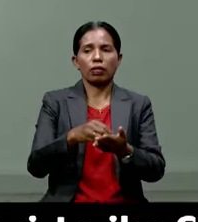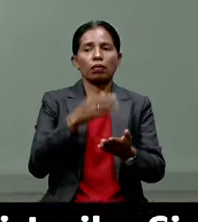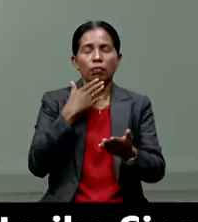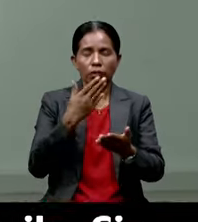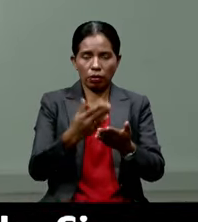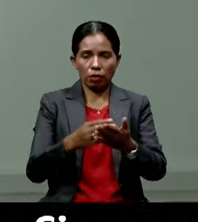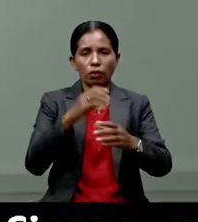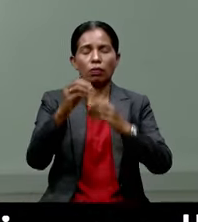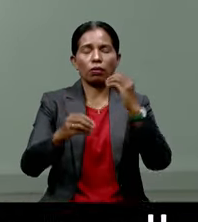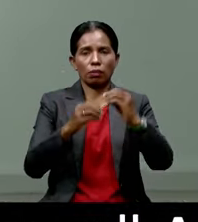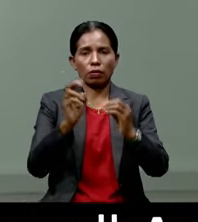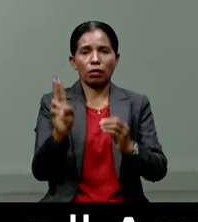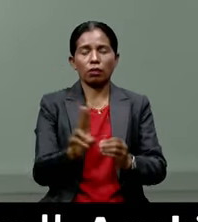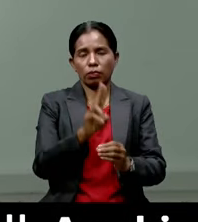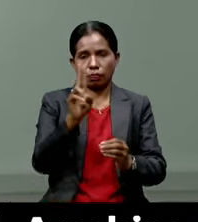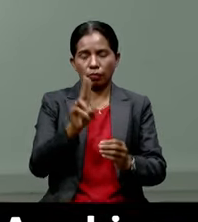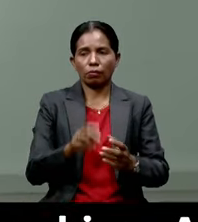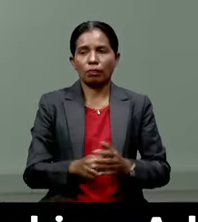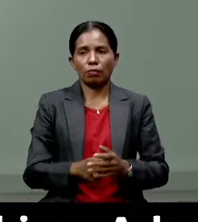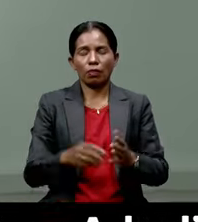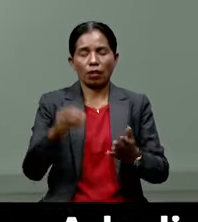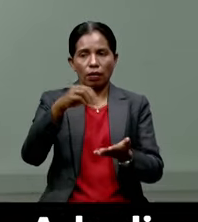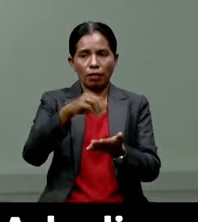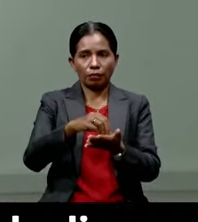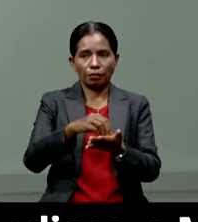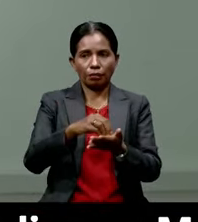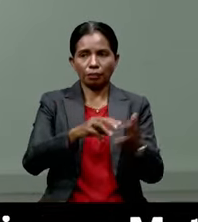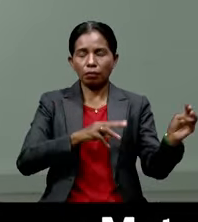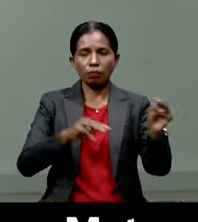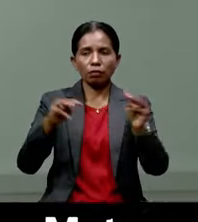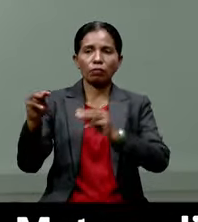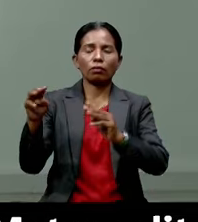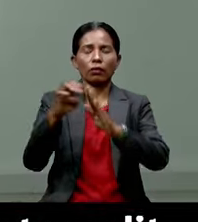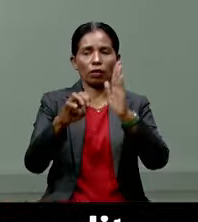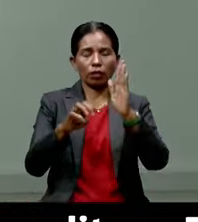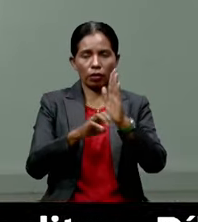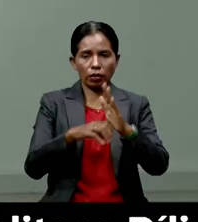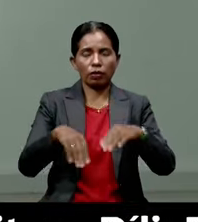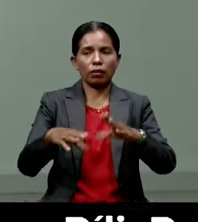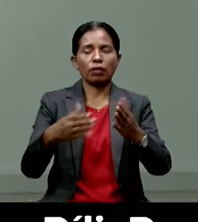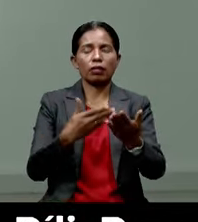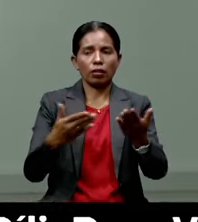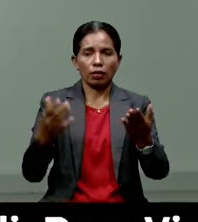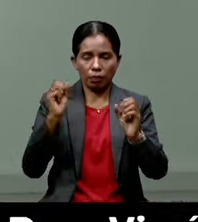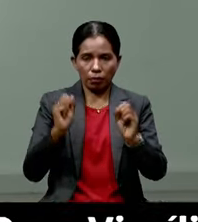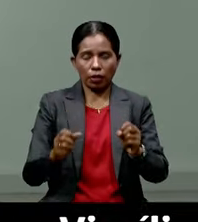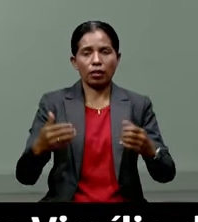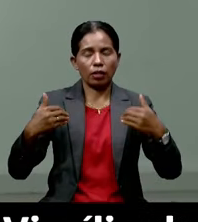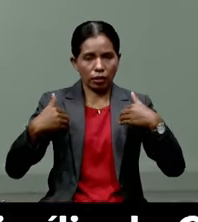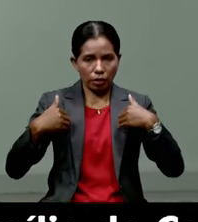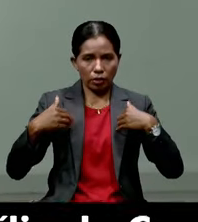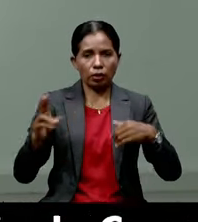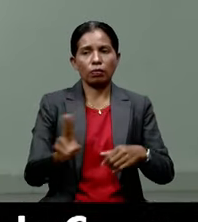dari konopani utilisasi sama. Ya, tur kata, mudahan si struktura, kami bisa nafat sesani, ya nafat ini perbeli usah, ke saya ini